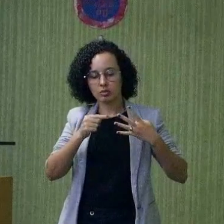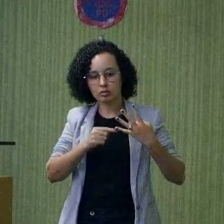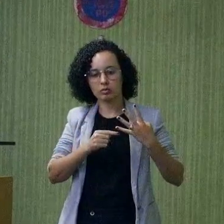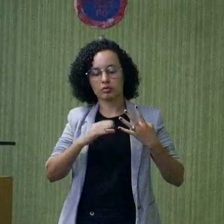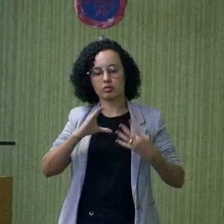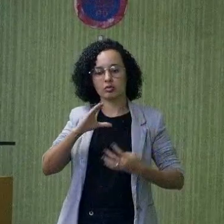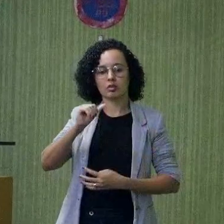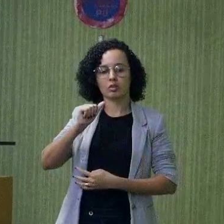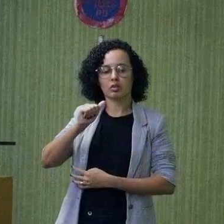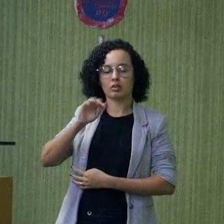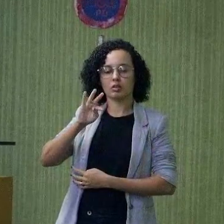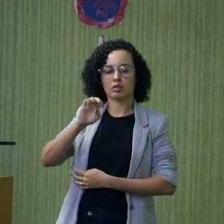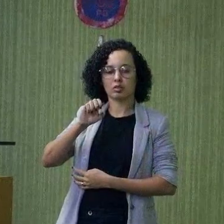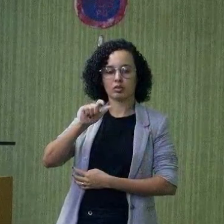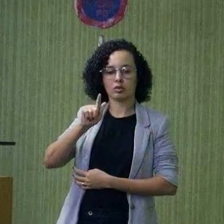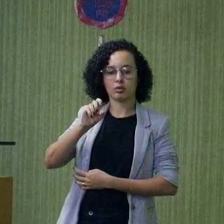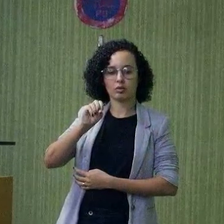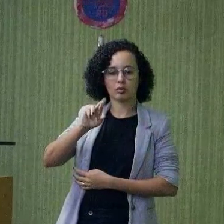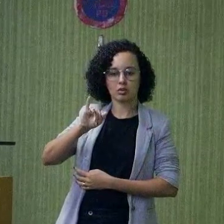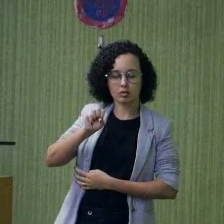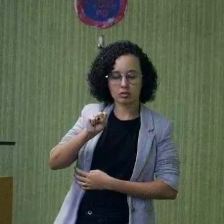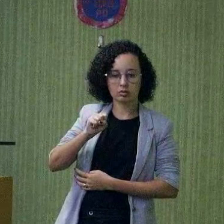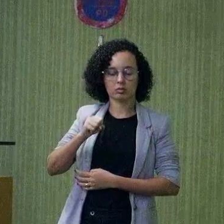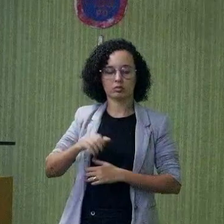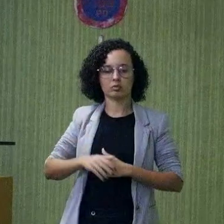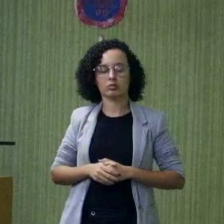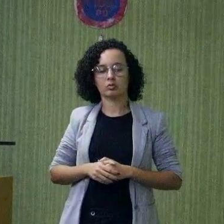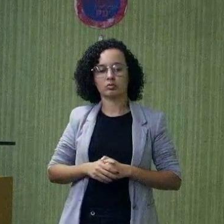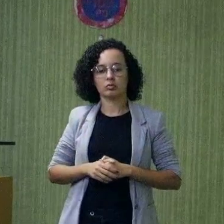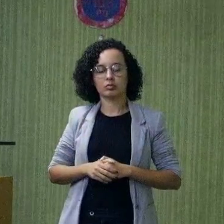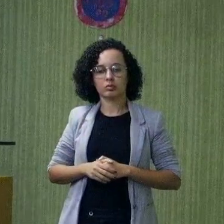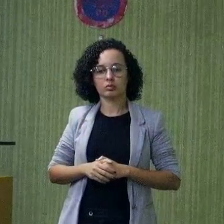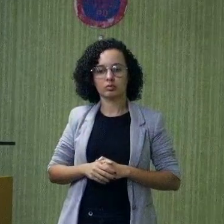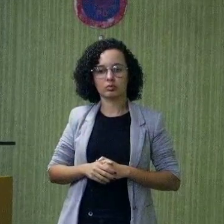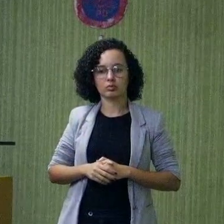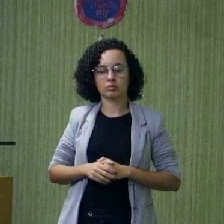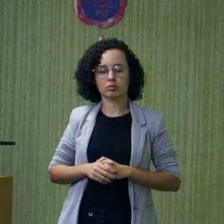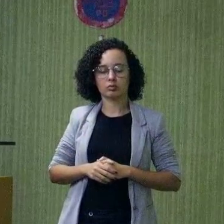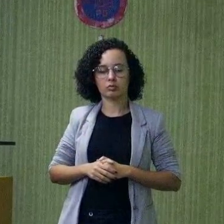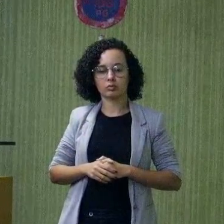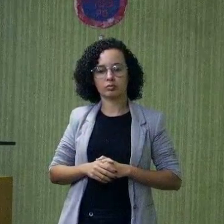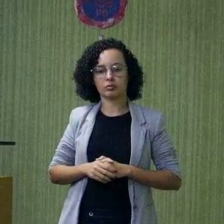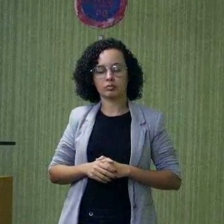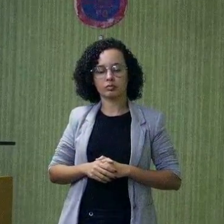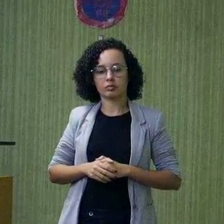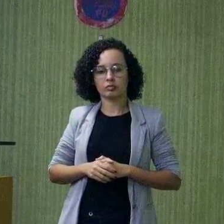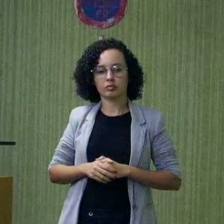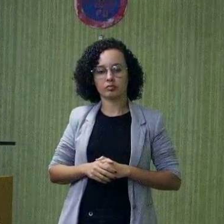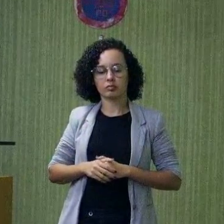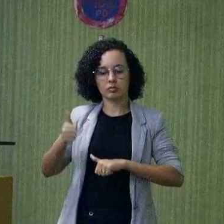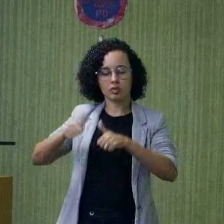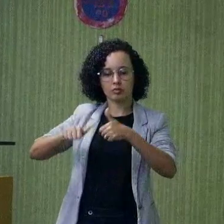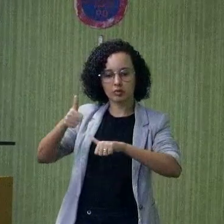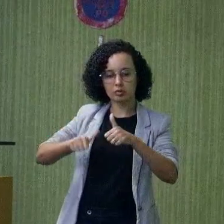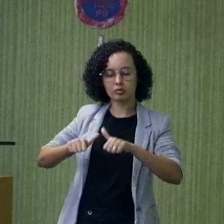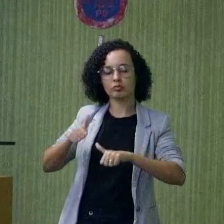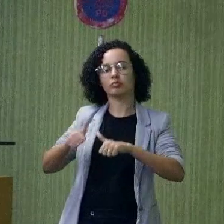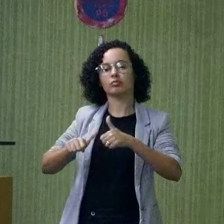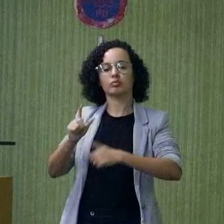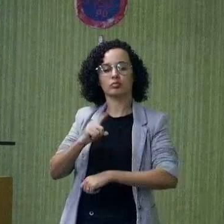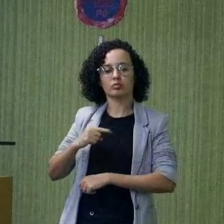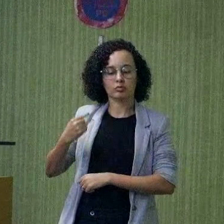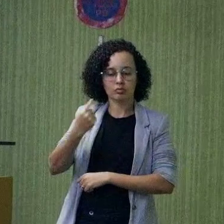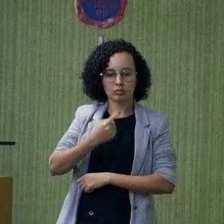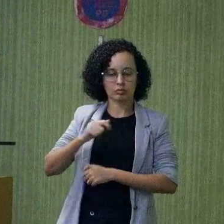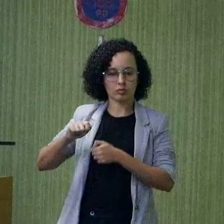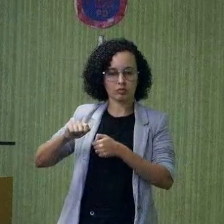Constituição as diretrizes objetivos metas estratégias foram então aqui conceituadas porque a a avaliação que nós fazíamos